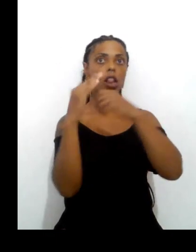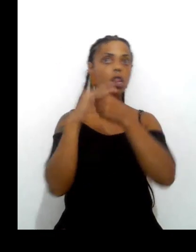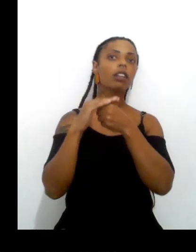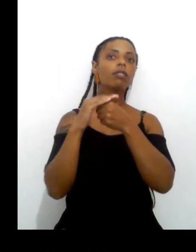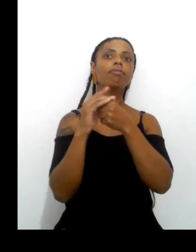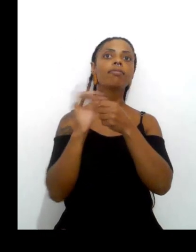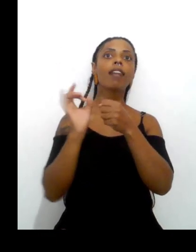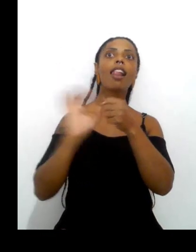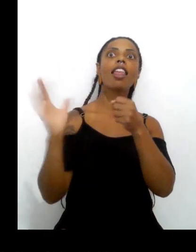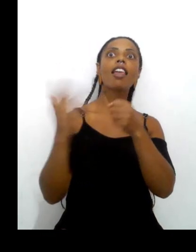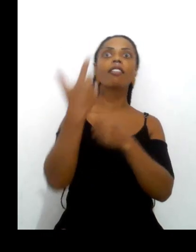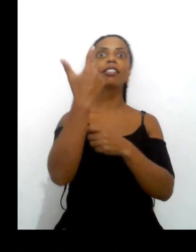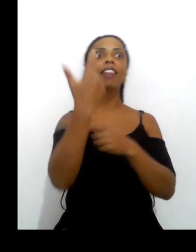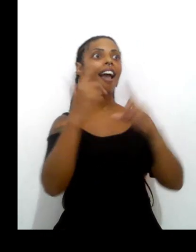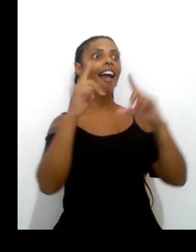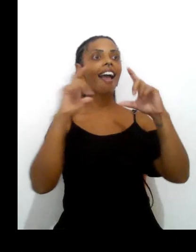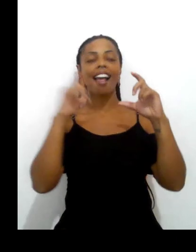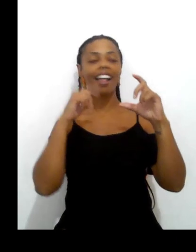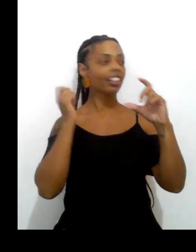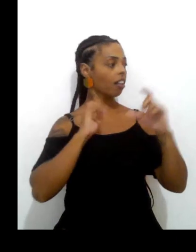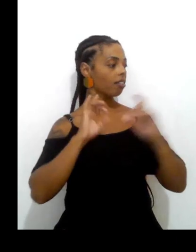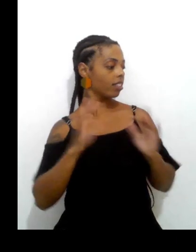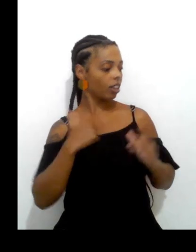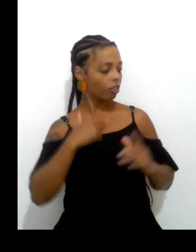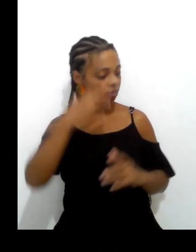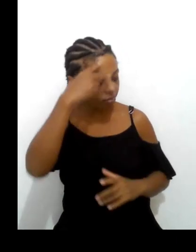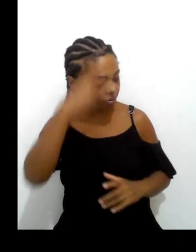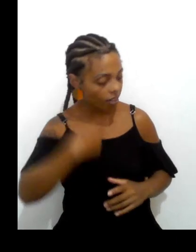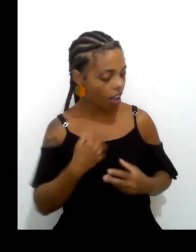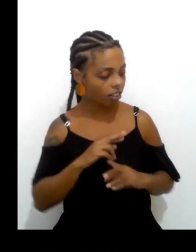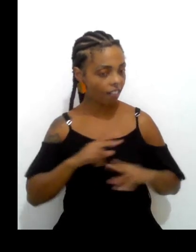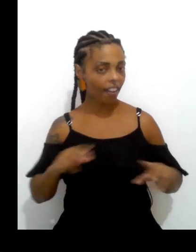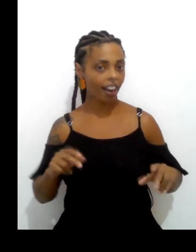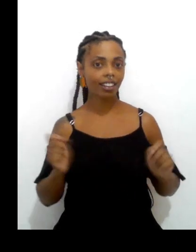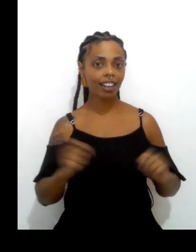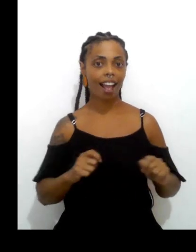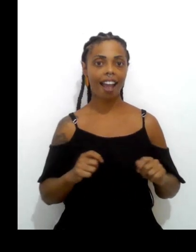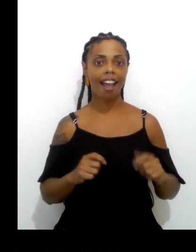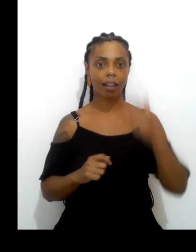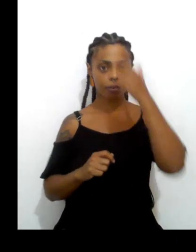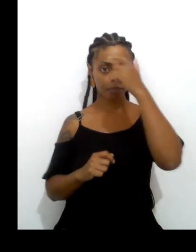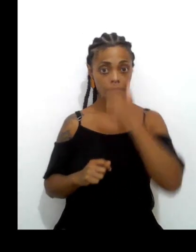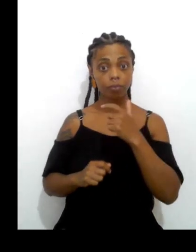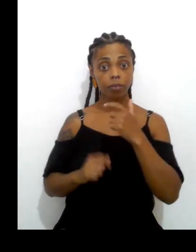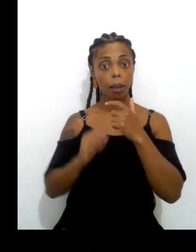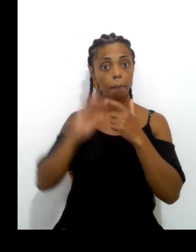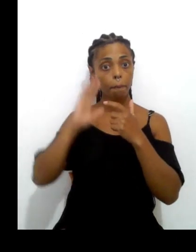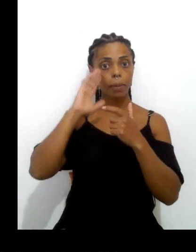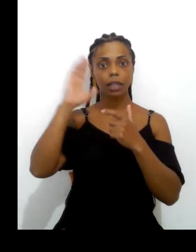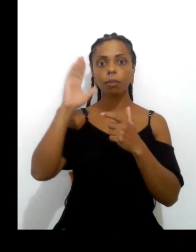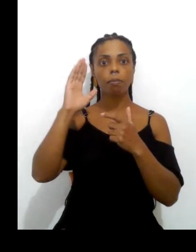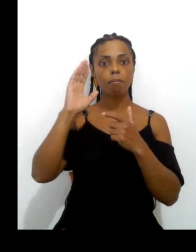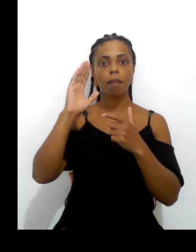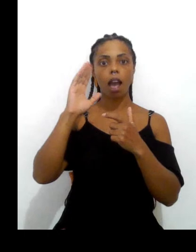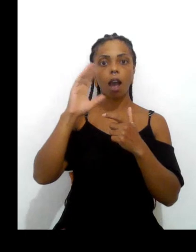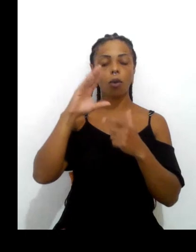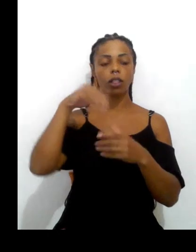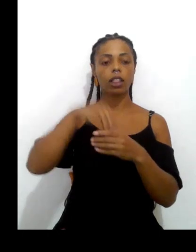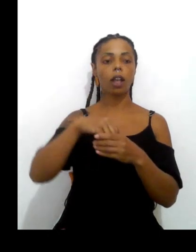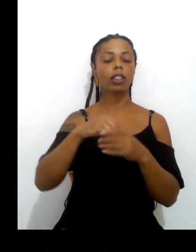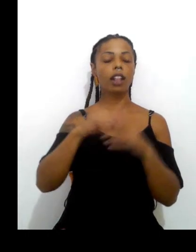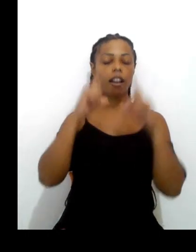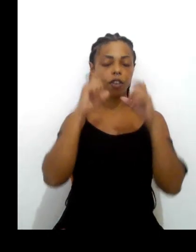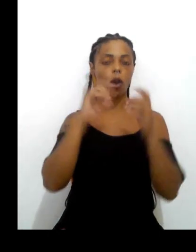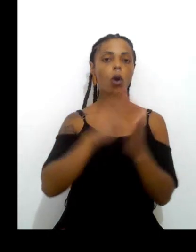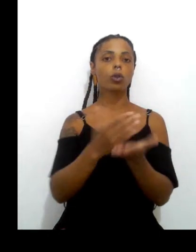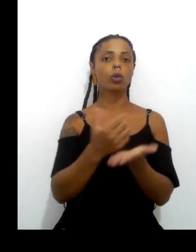performances de si o cidadão unitário no centro da fotografia do passaporte vale a pena comparar